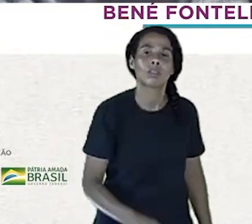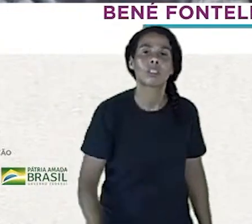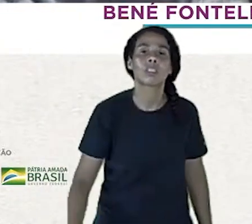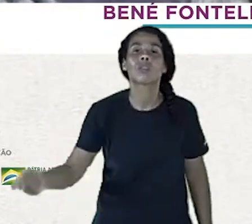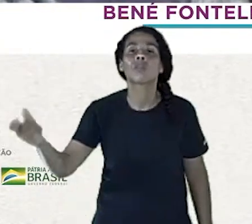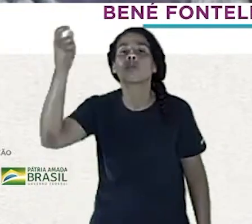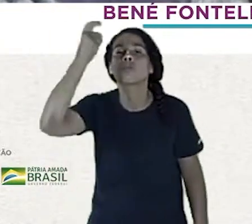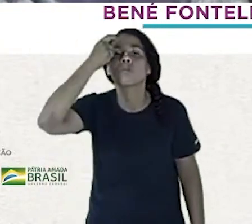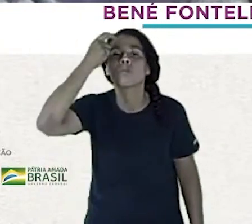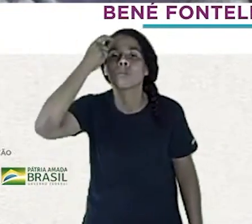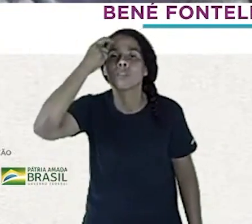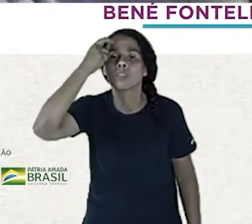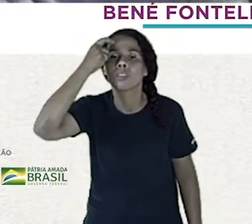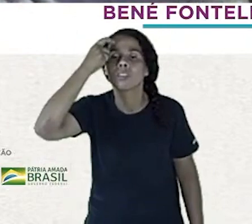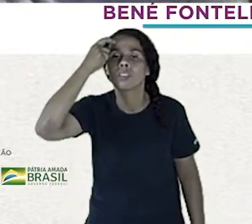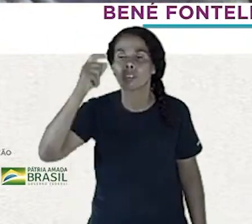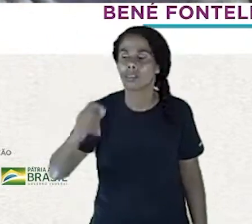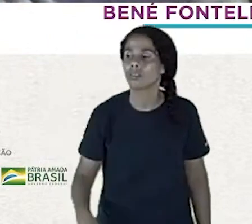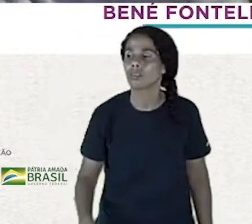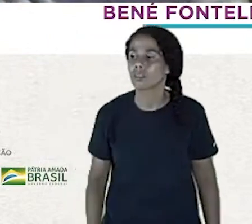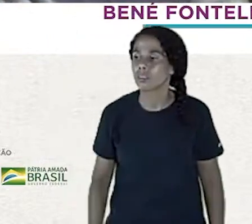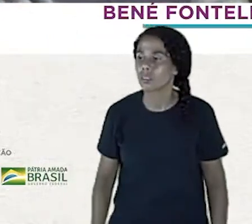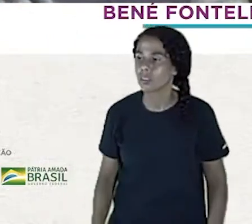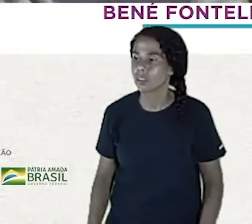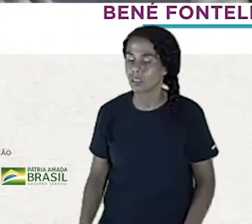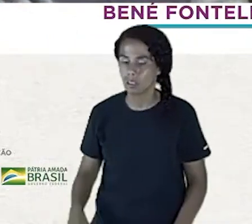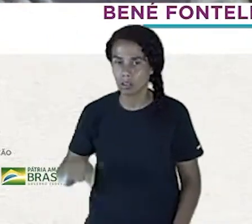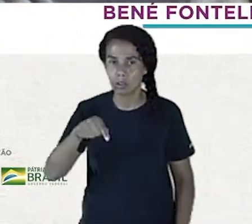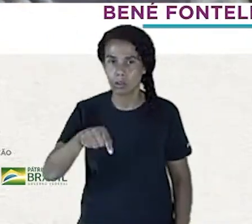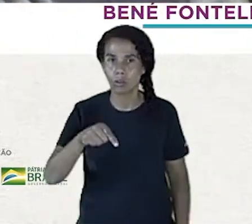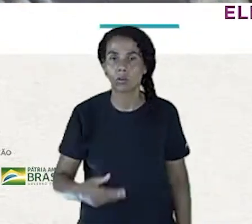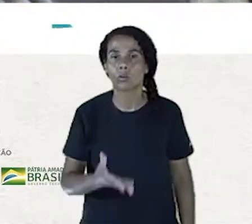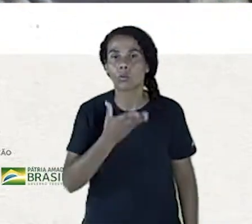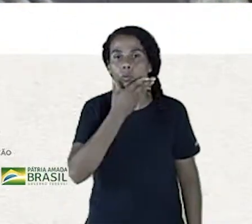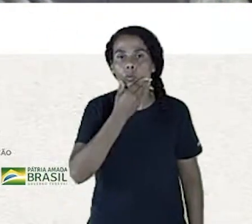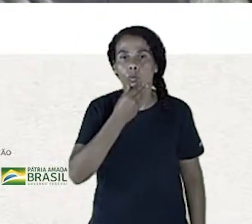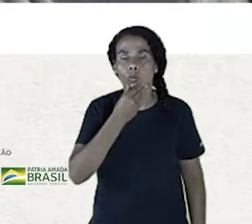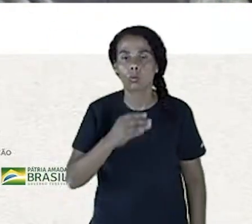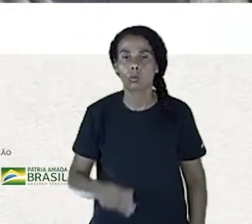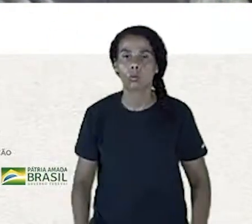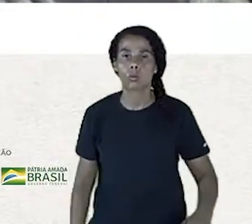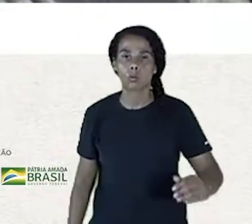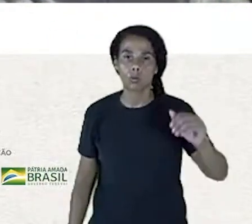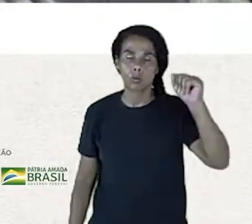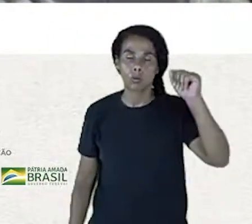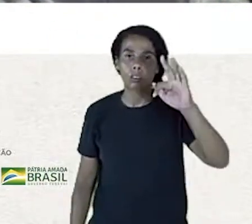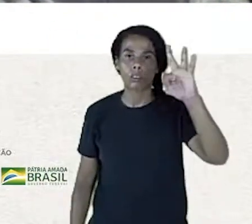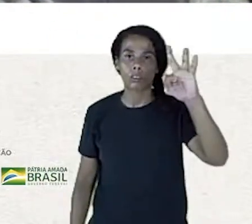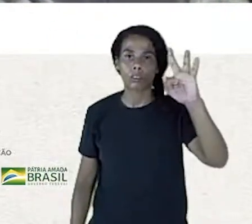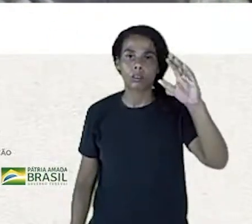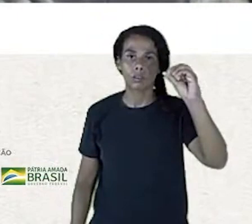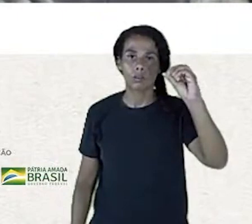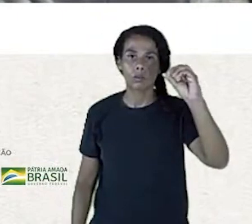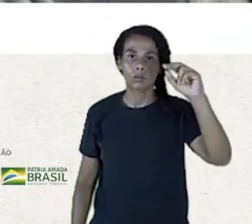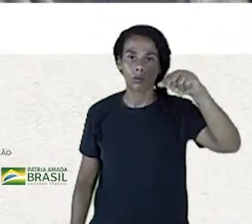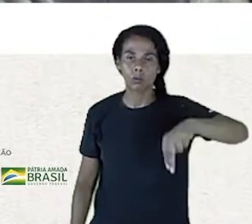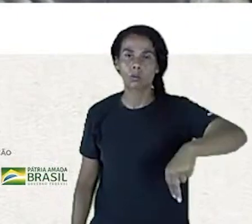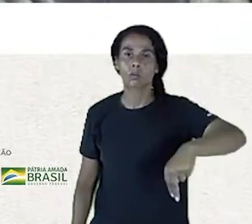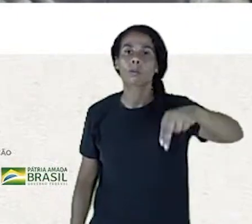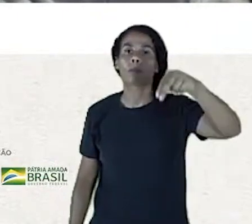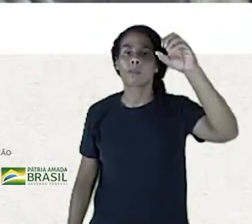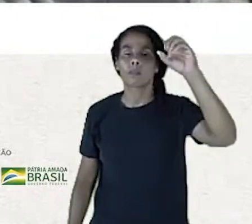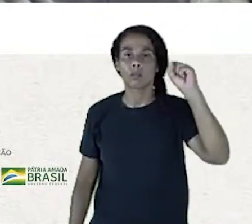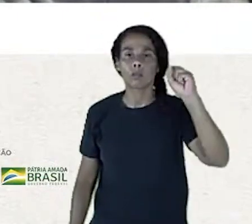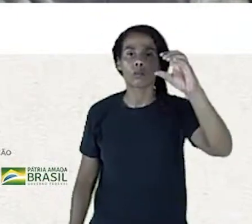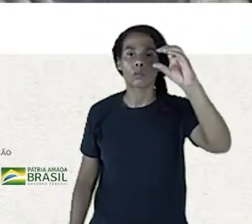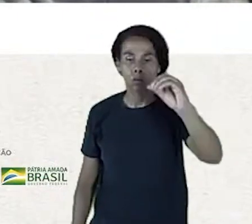Ô Gil, mas comenta essa história que o Bené falou sobre o futuro e agora, porque as pessoas, apesar